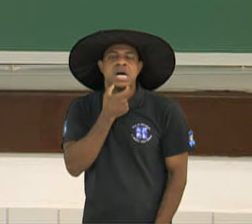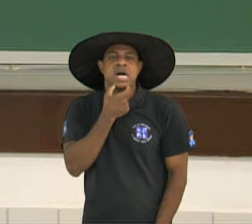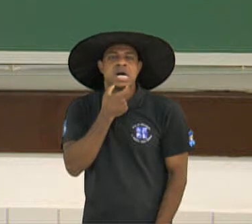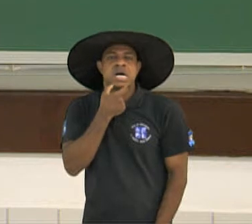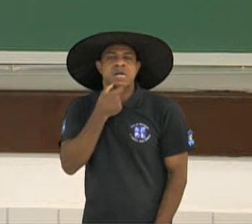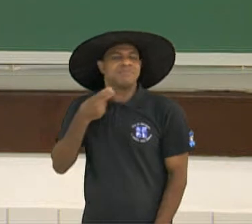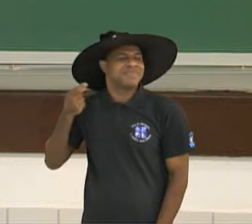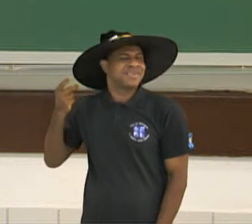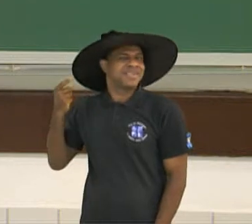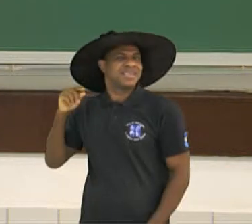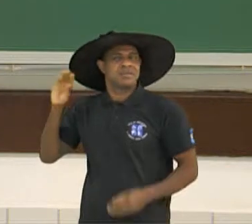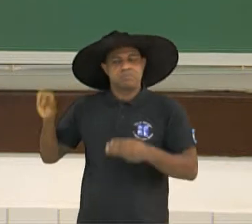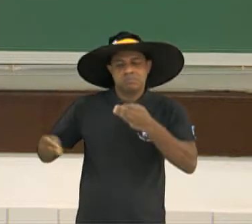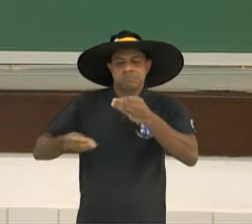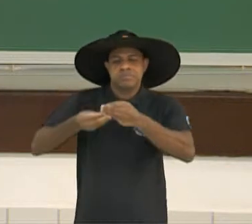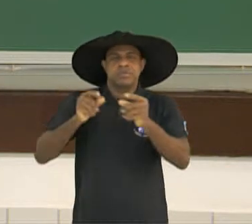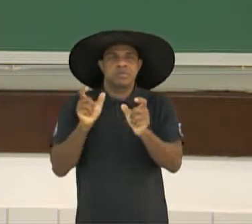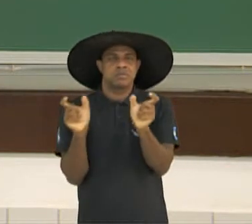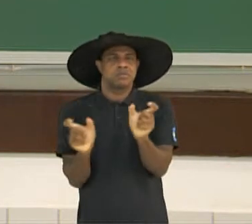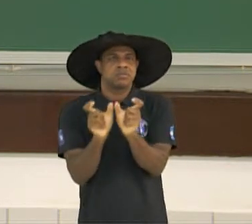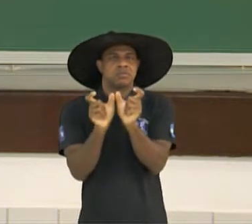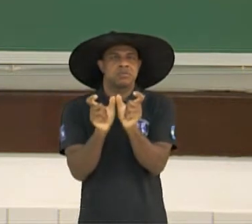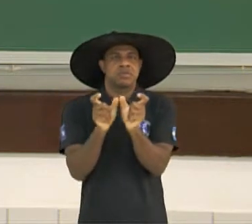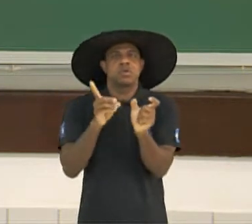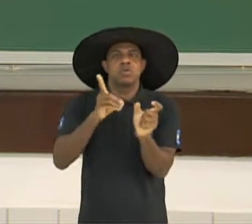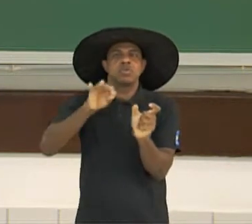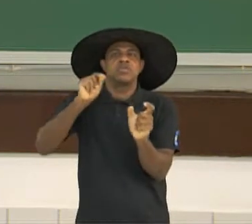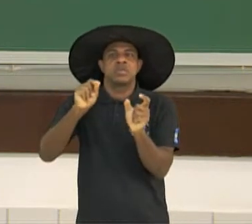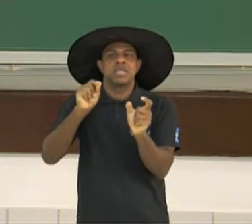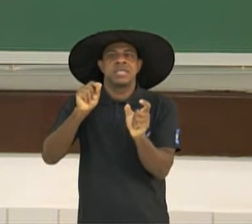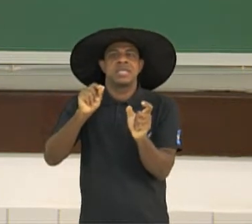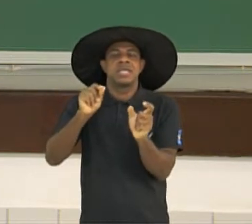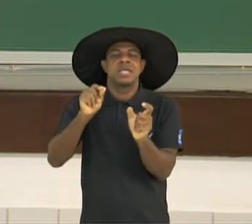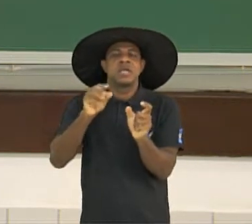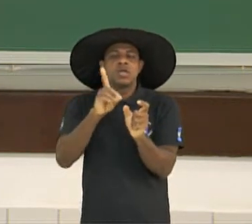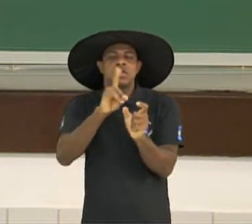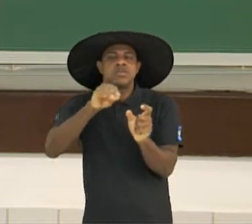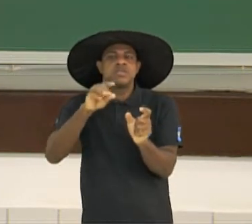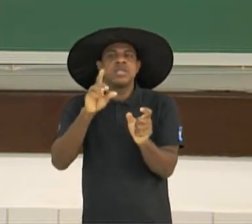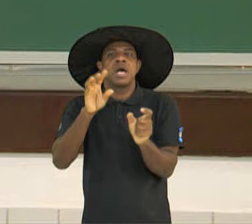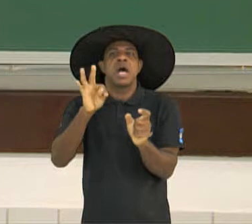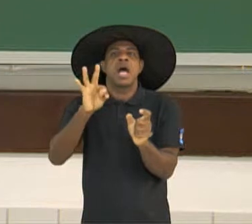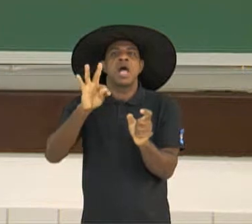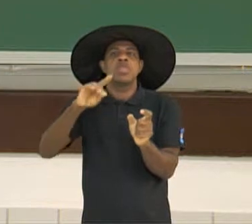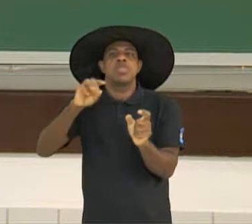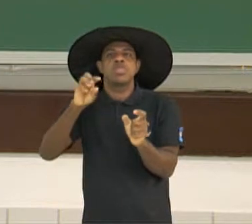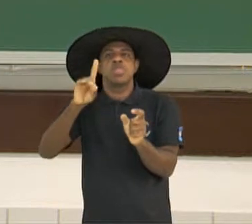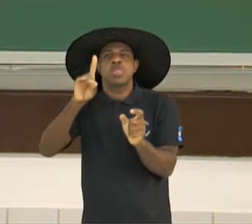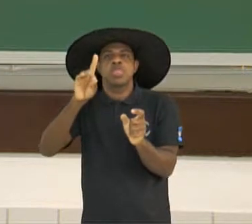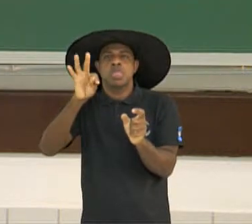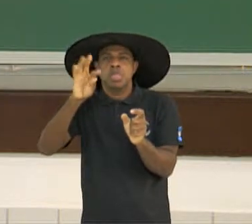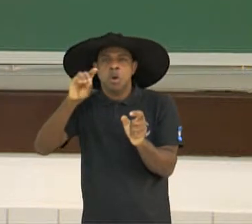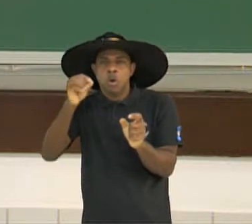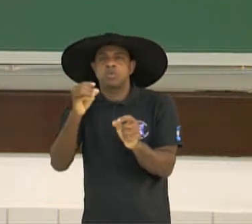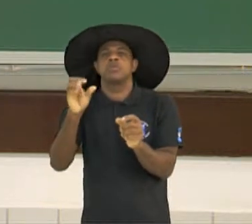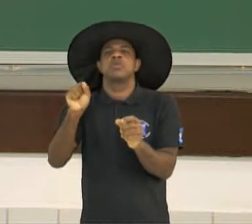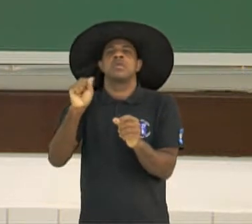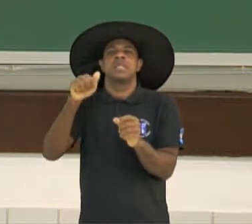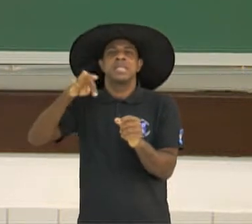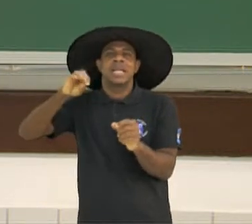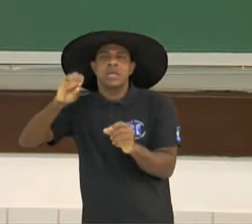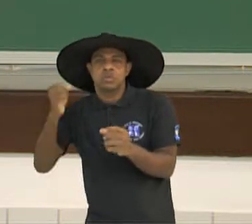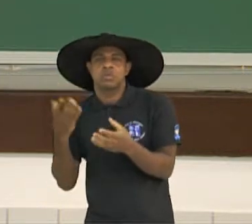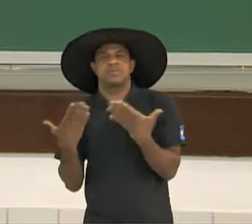antigo, Halloween, e significa o Dia de Todos os Santos, que na noite anterior a ele, né, de acordo com